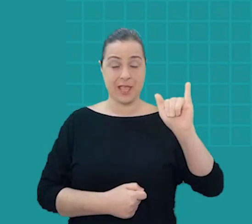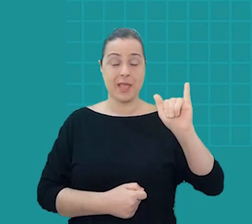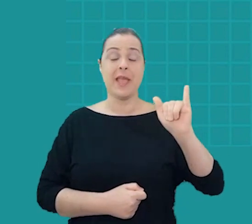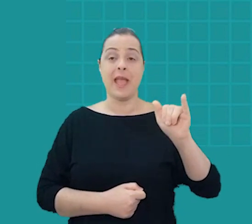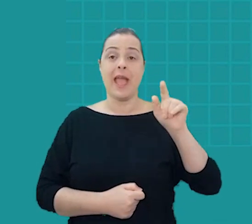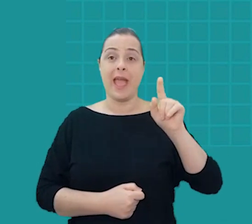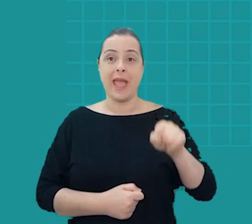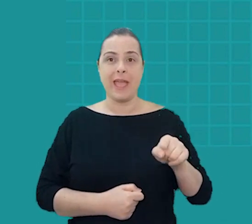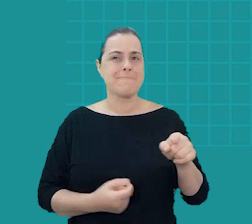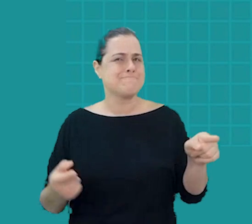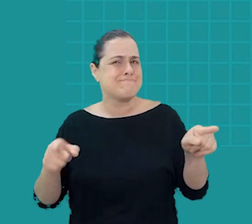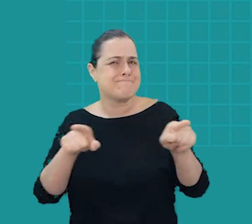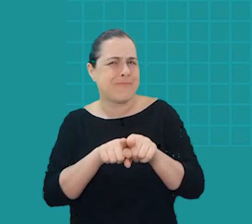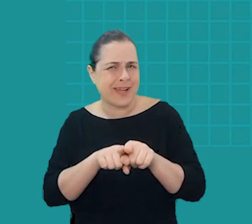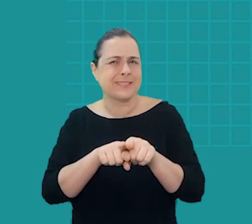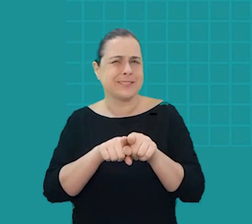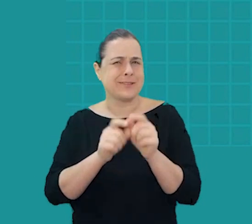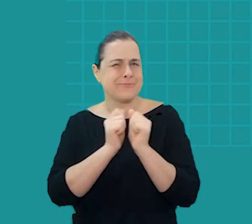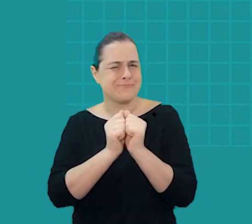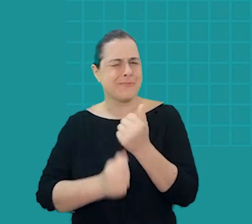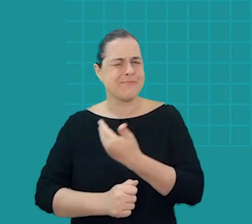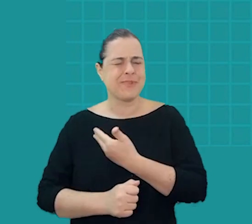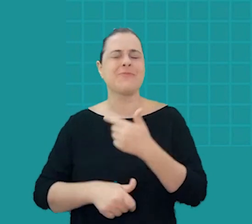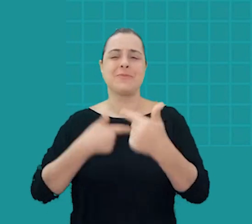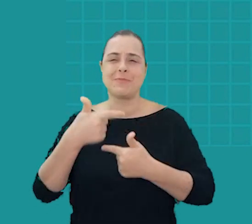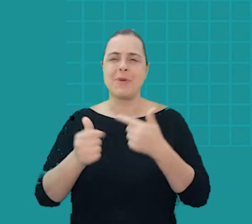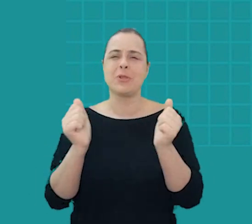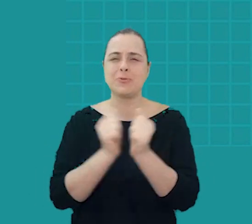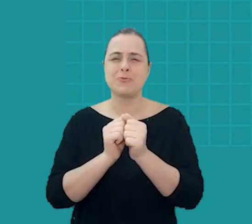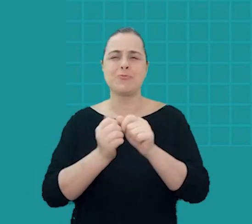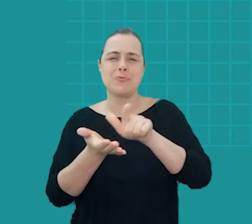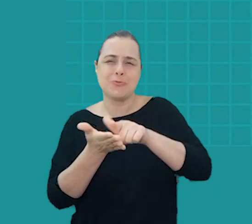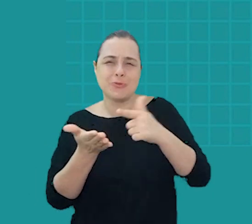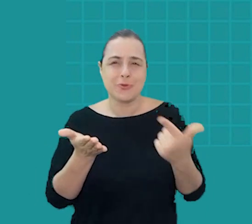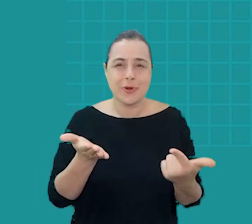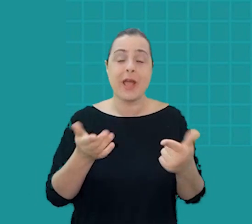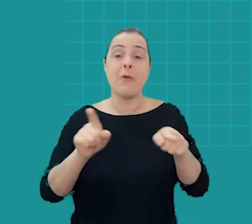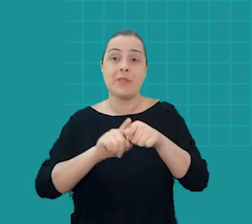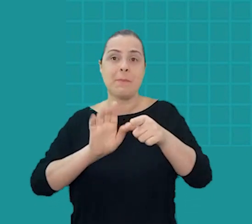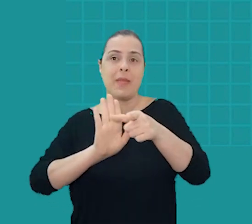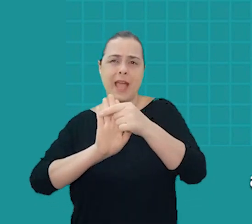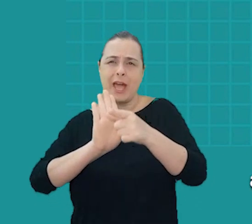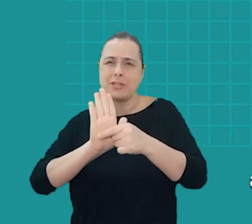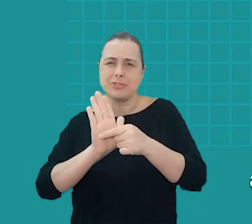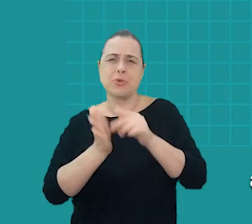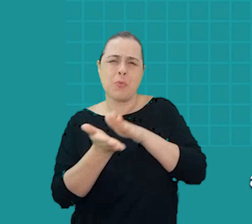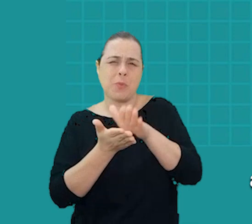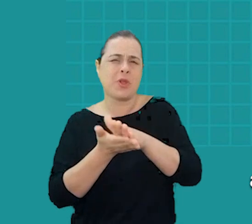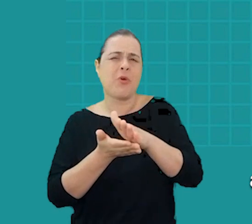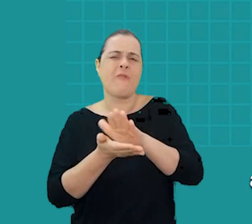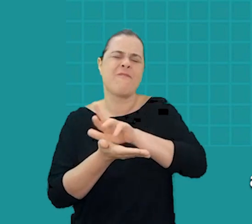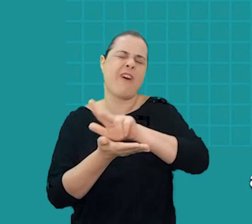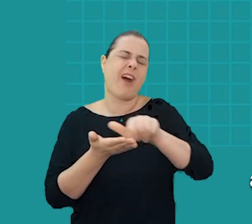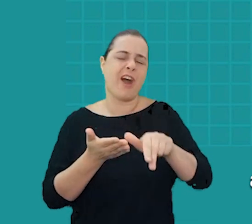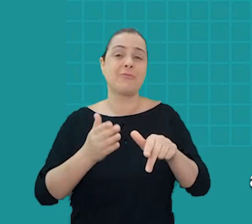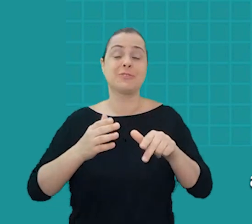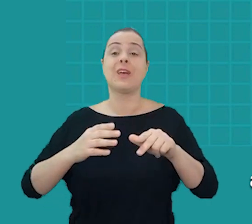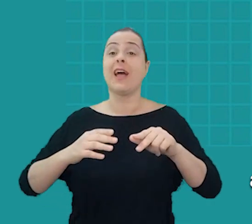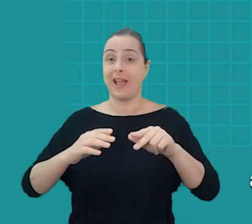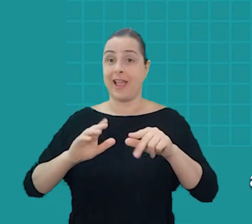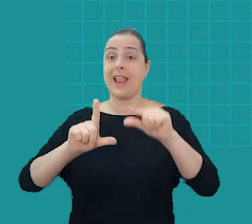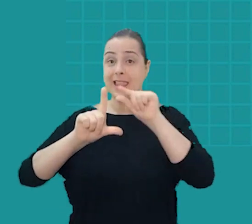ele é colaborador do jornal, enfim, tem vários artigos, inclusive no LinkedIn, acaba de colocar os